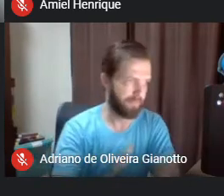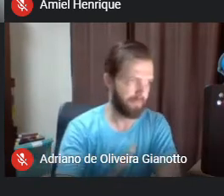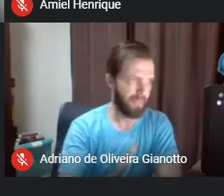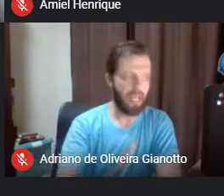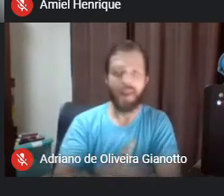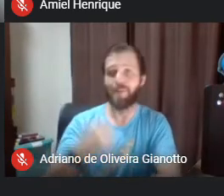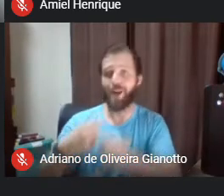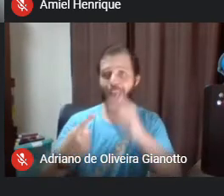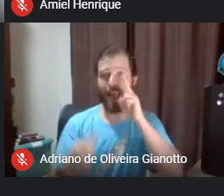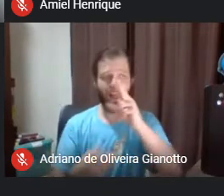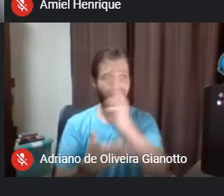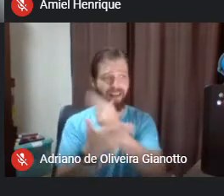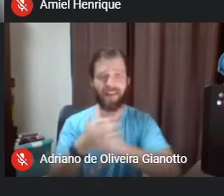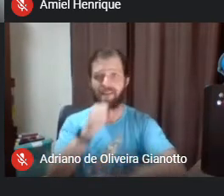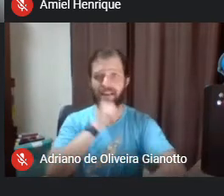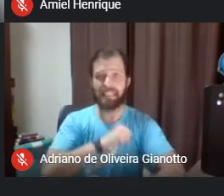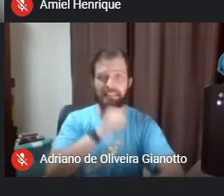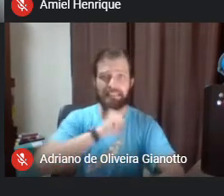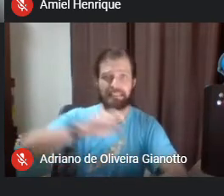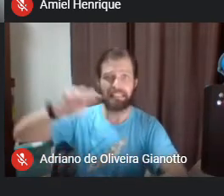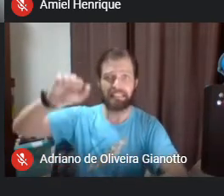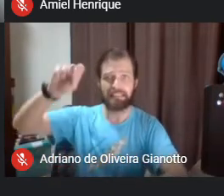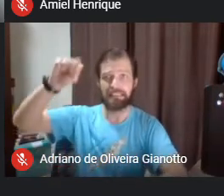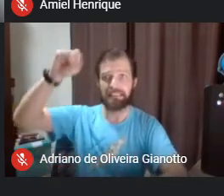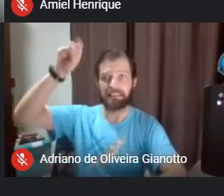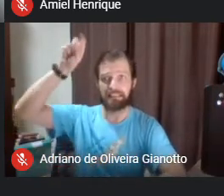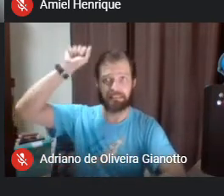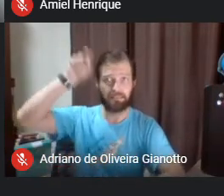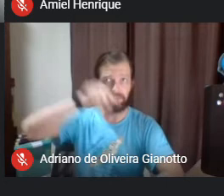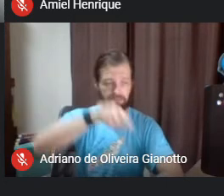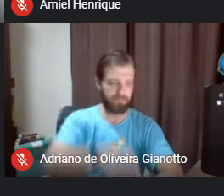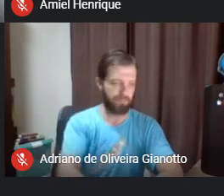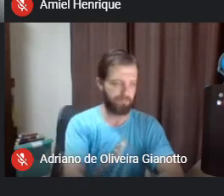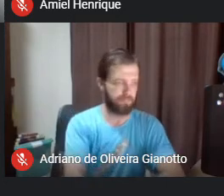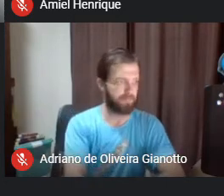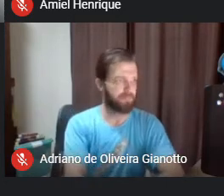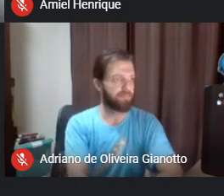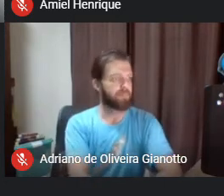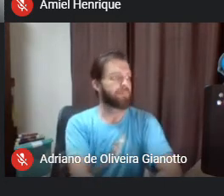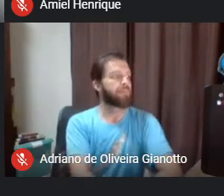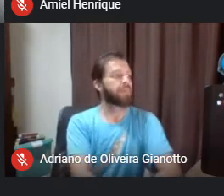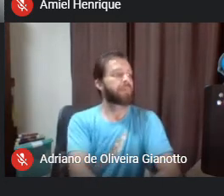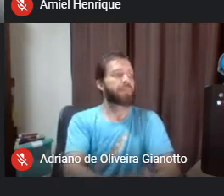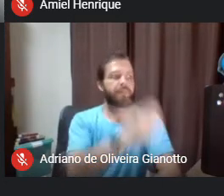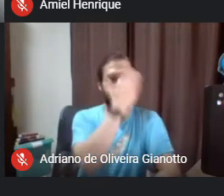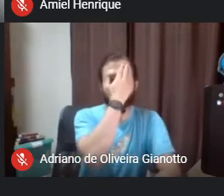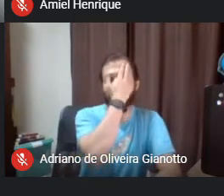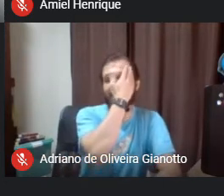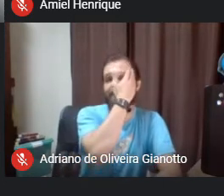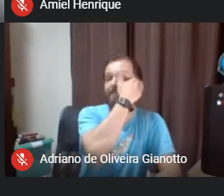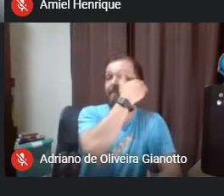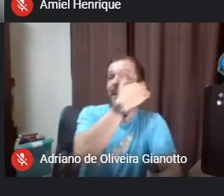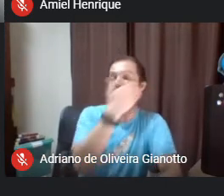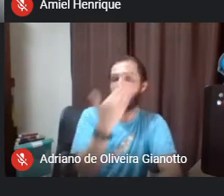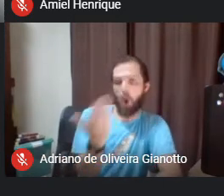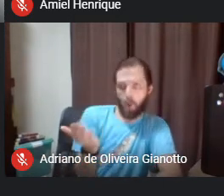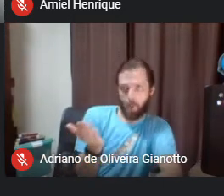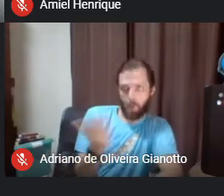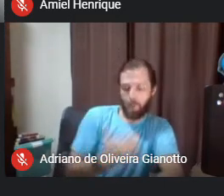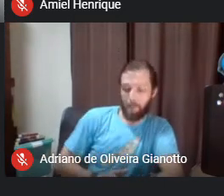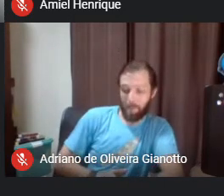só para vocês terem conhecimento. Né? São desenhos bem antigos, vocês reparem aí.